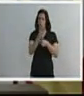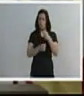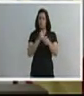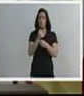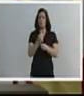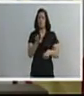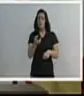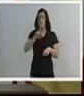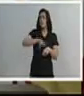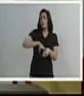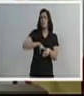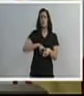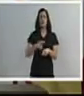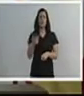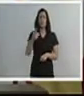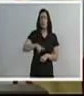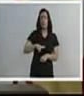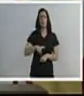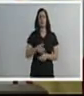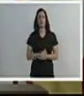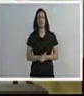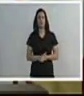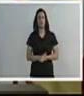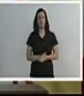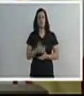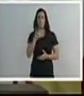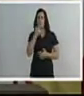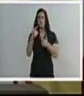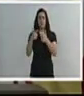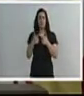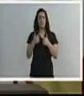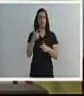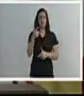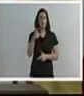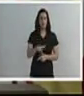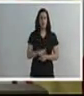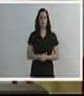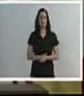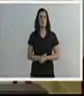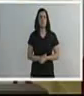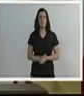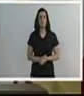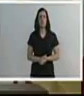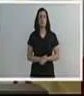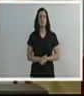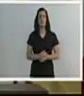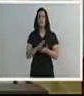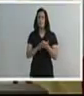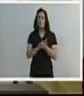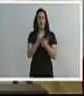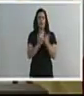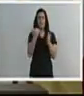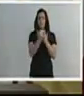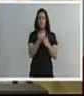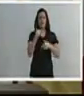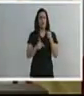ela vem renovar, Vanderlei. Ela vem renovar a LAU, ela entrega a LAU e pega outra renovada. Se não mudou nada na empresa, nada foi aumentado, o trabalho continua o